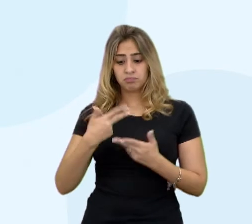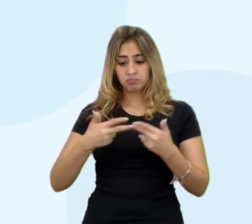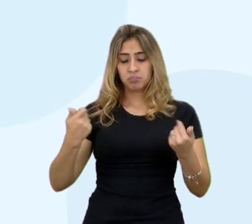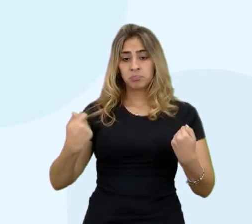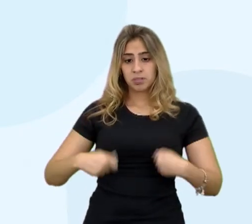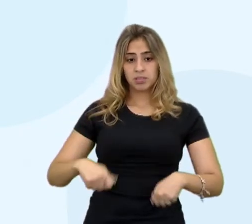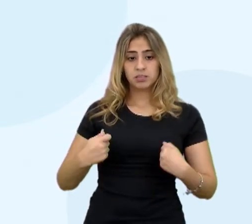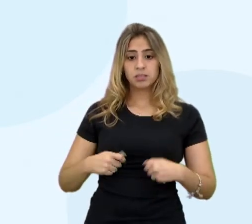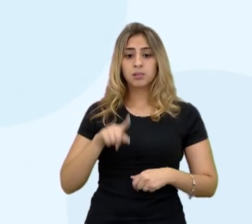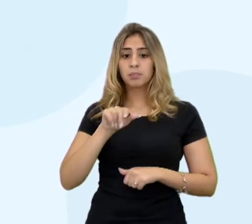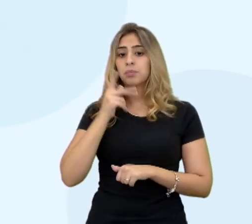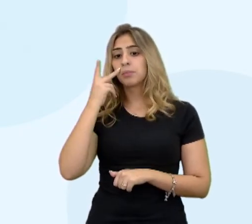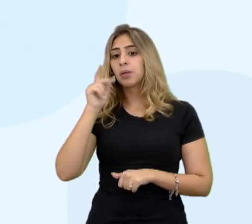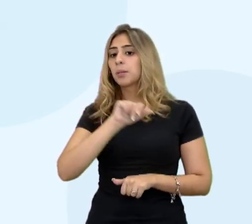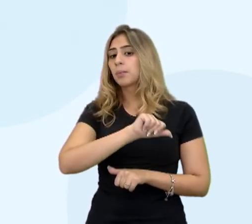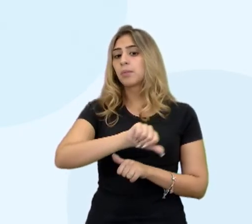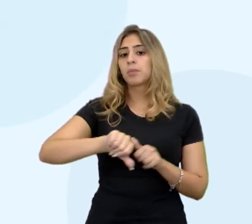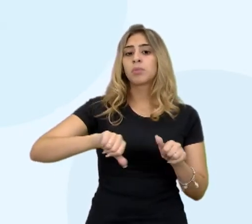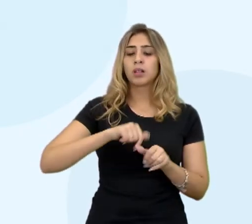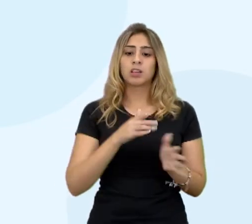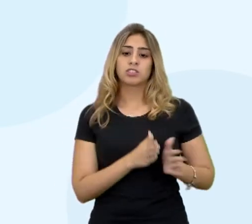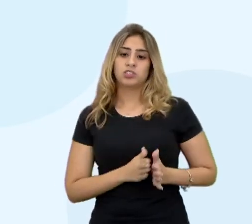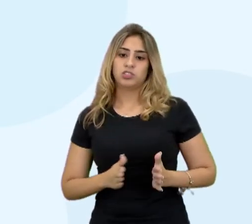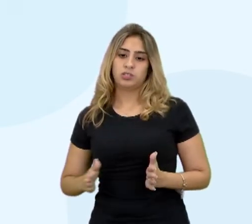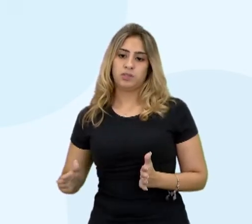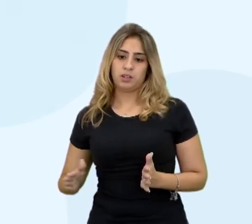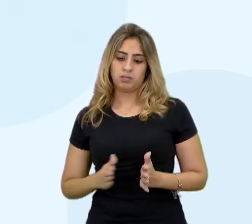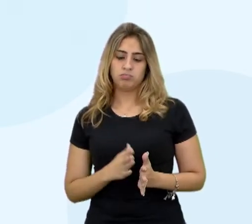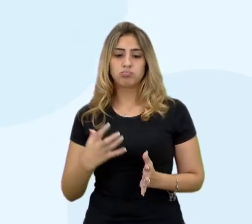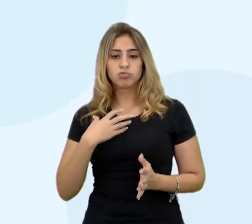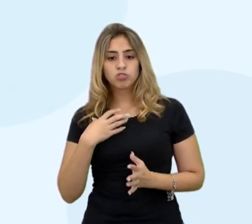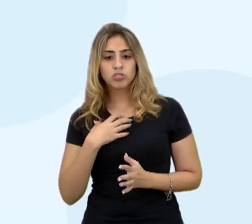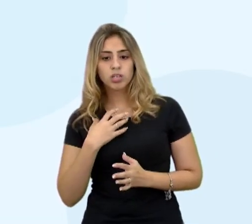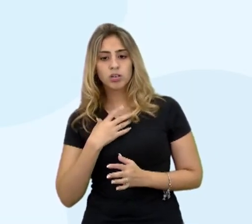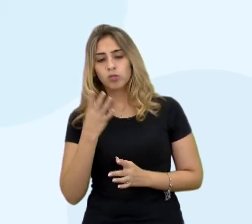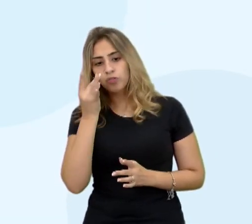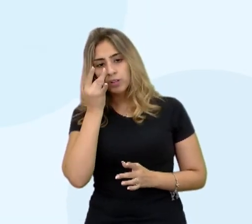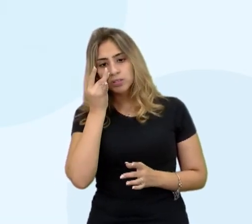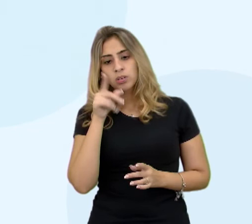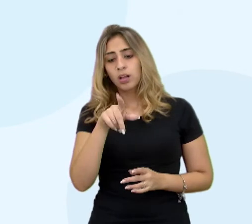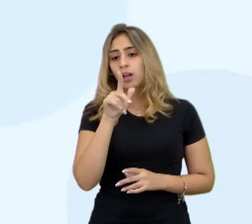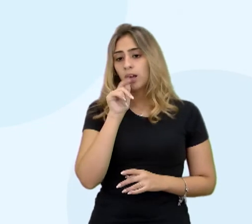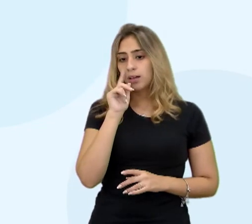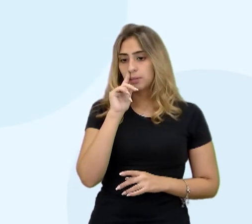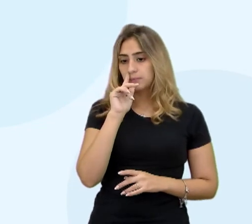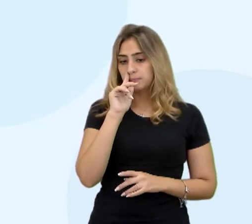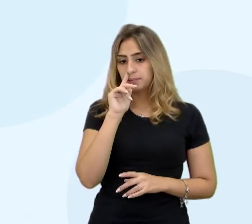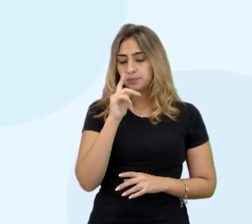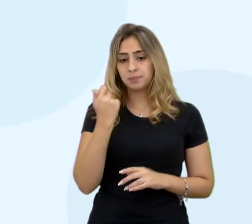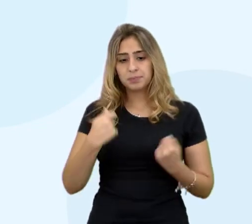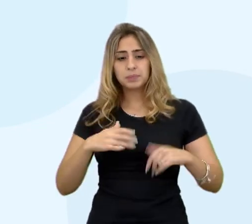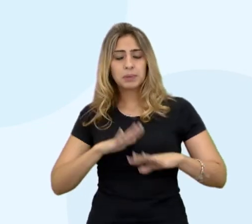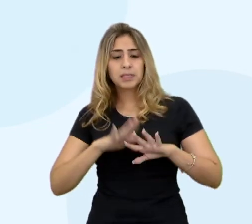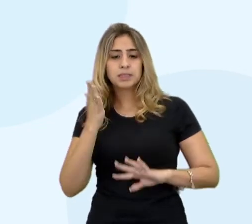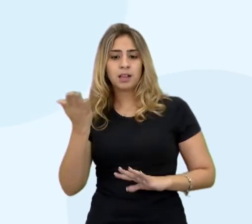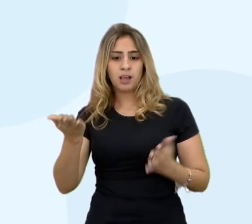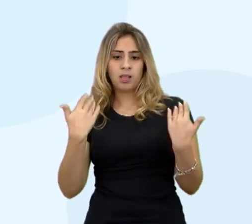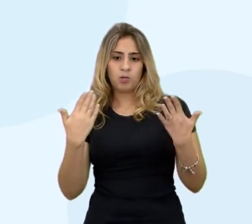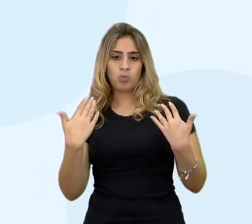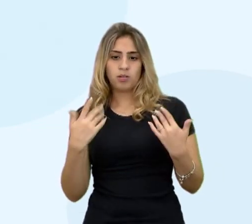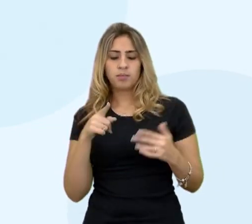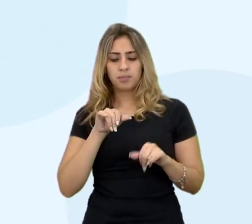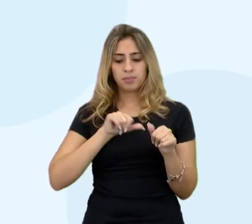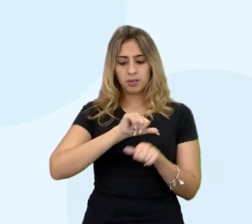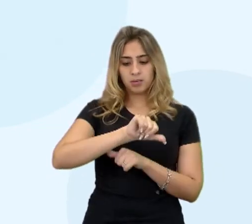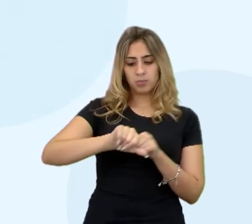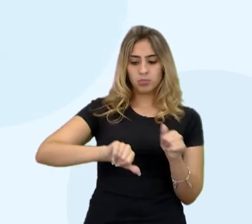para mudar de fase, aí, mudar de estado físico. No caso da água, veja quanto precisa de muito mais calor, né? Para